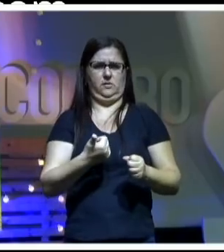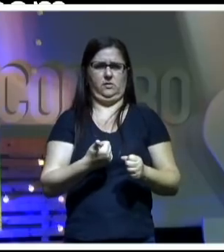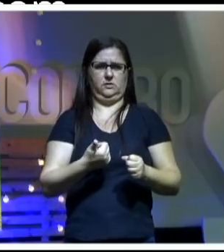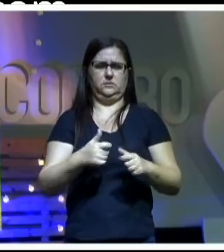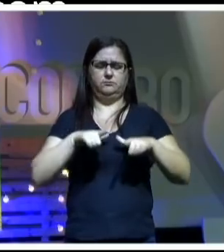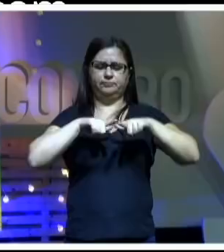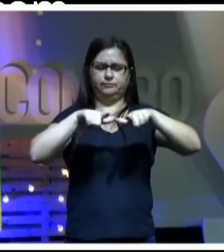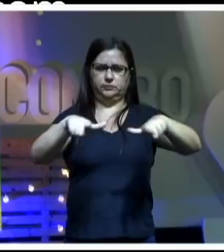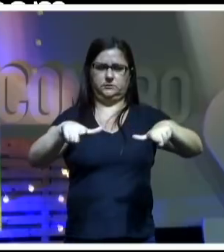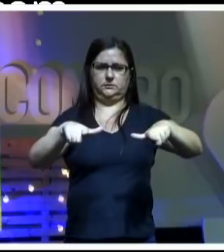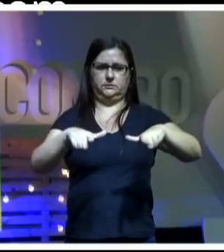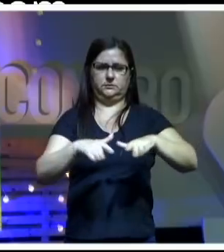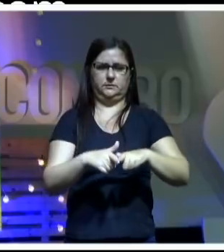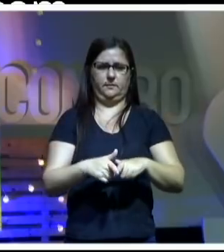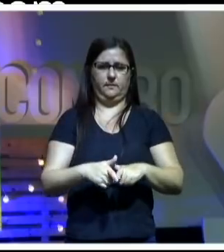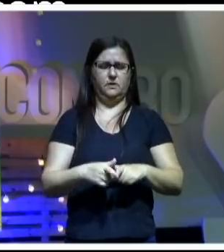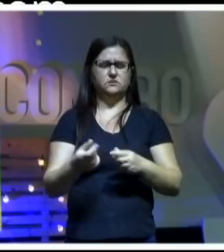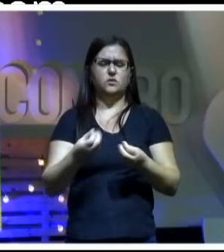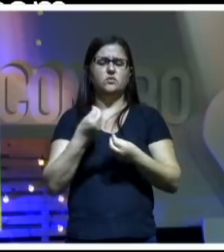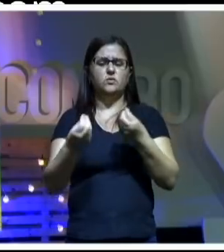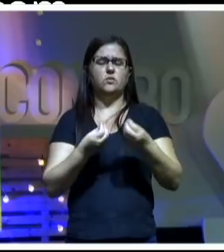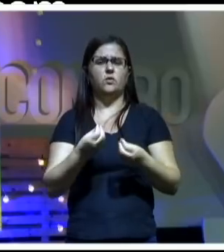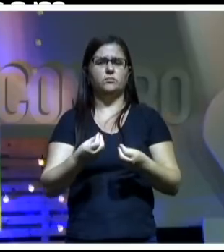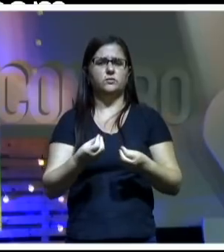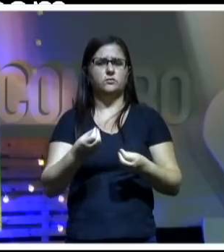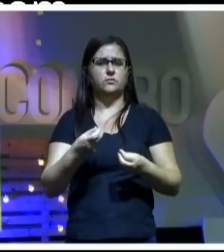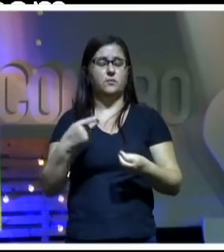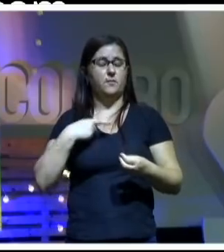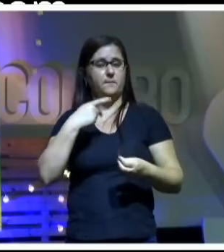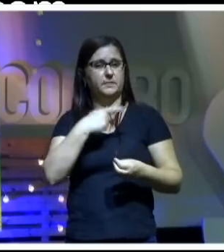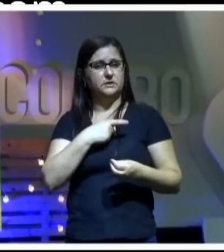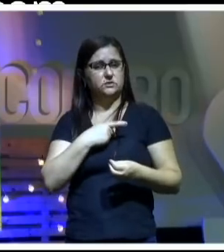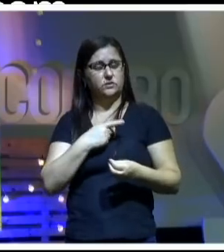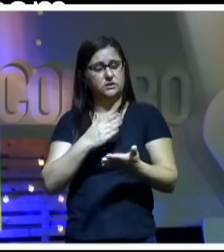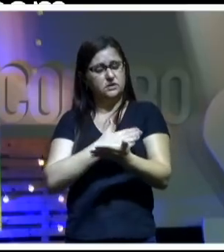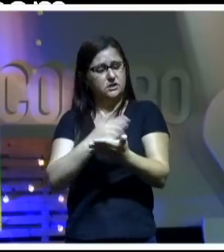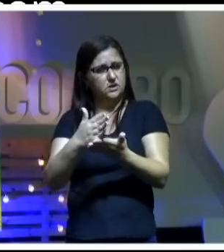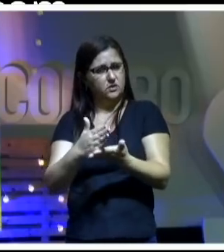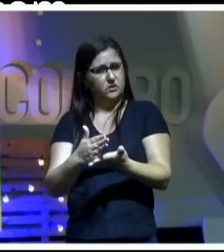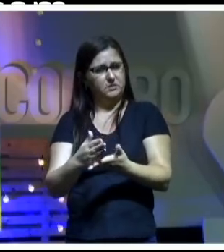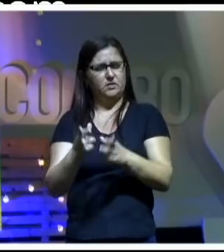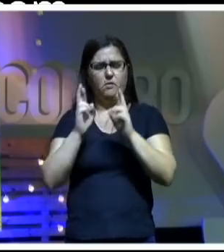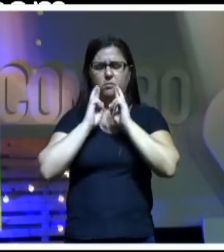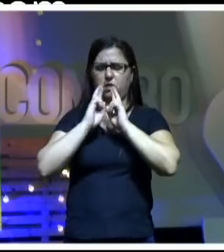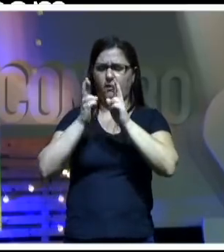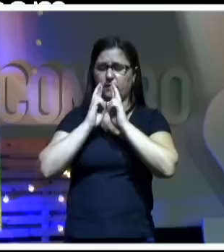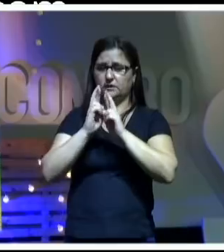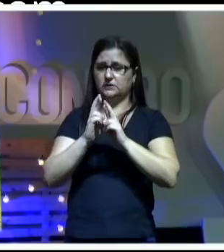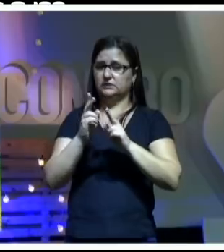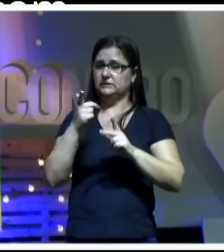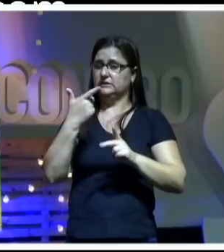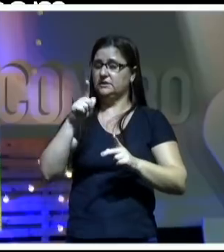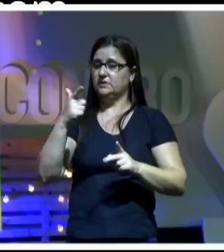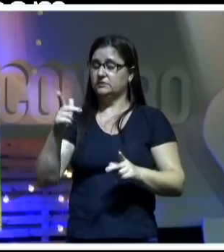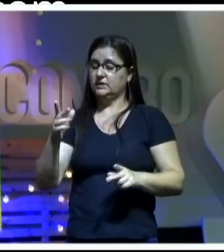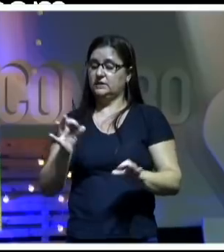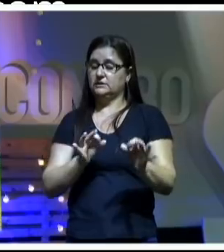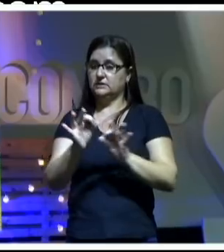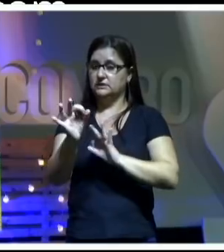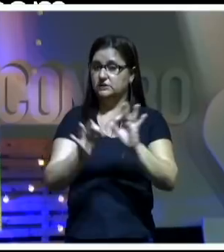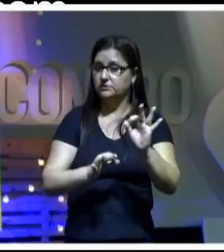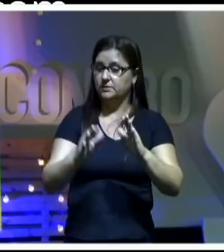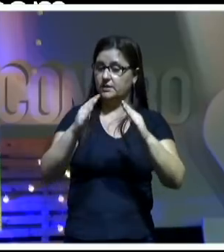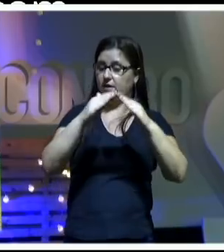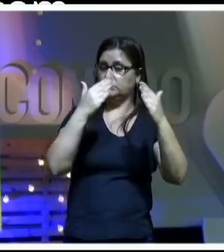nessas circunstâncias não é surpreendente que passou os recém consagrado se queixem com muita freqüência de não terem sido preparados no